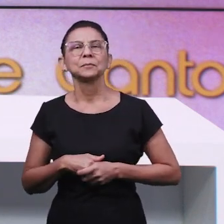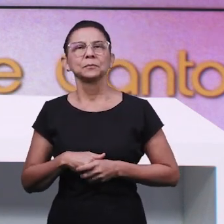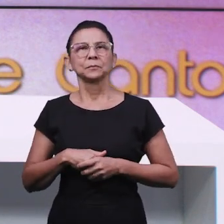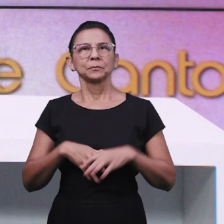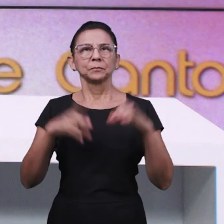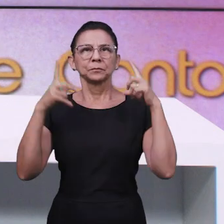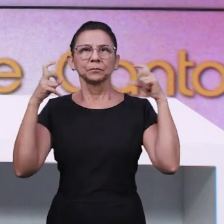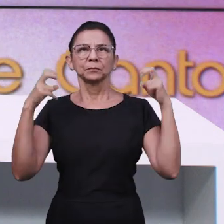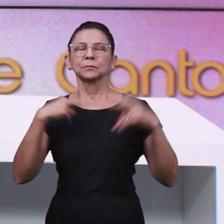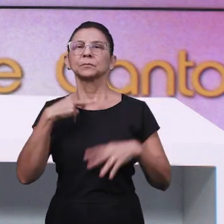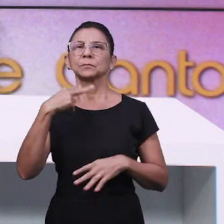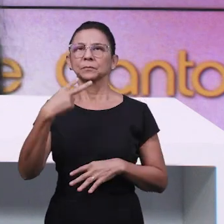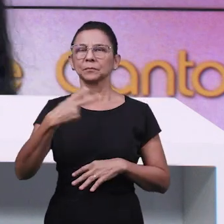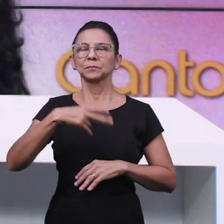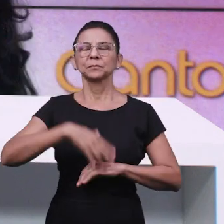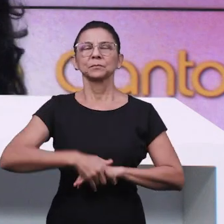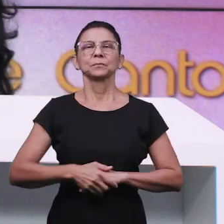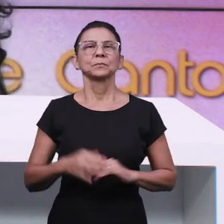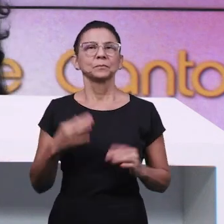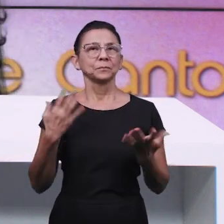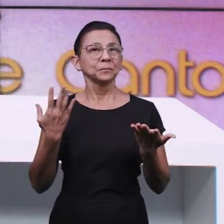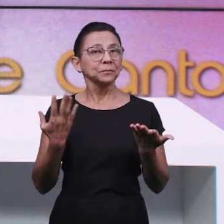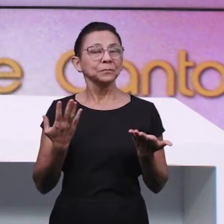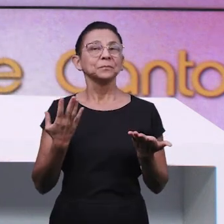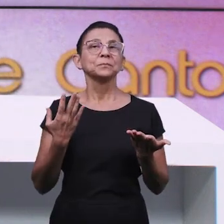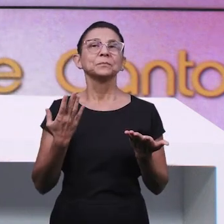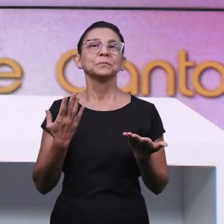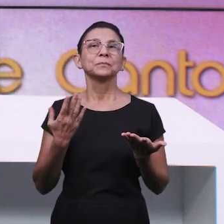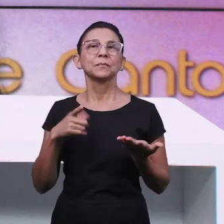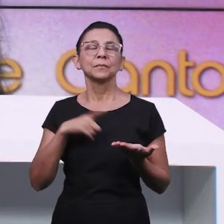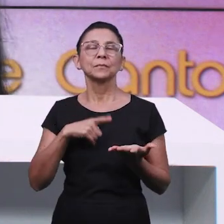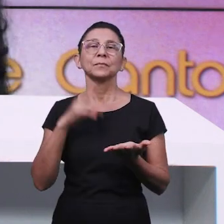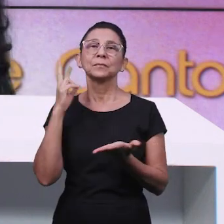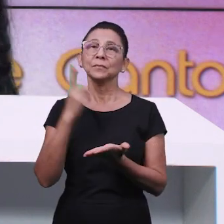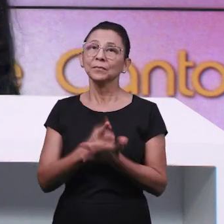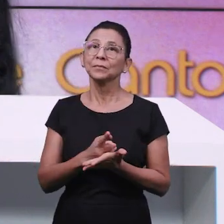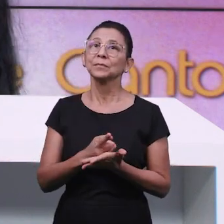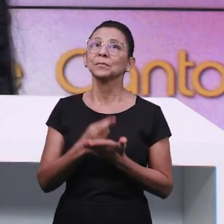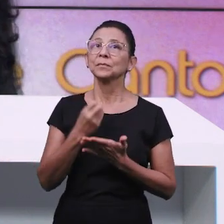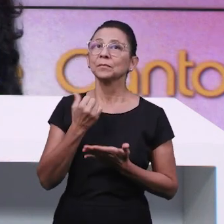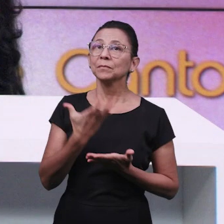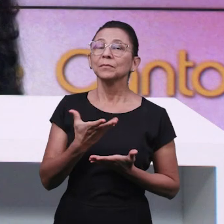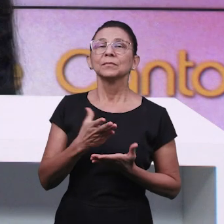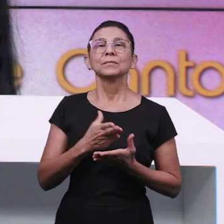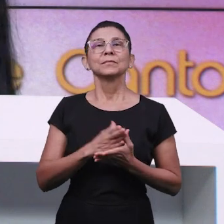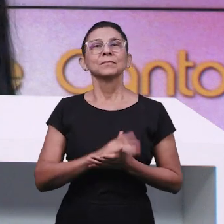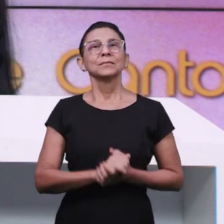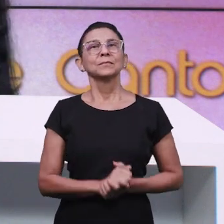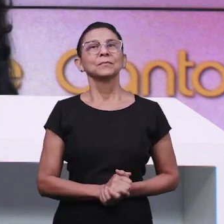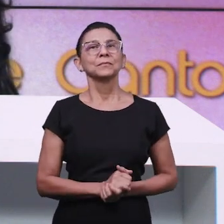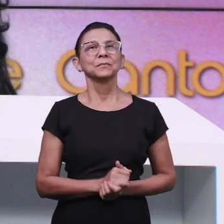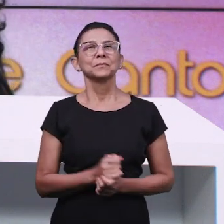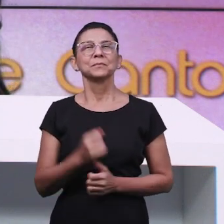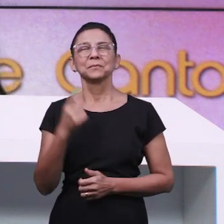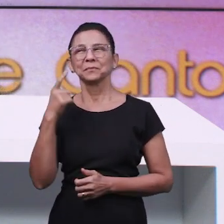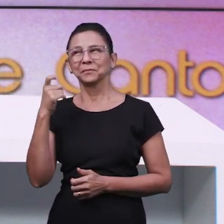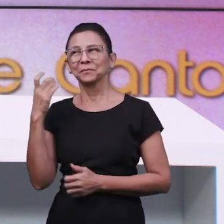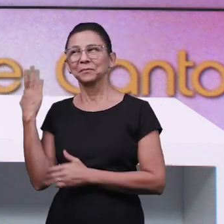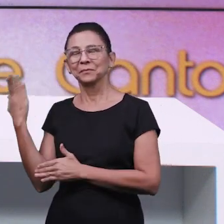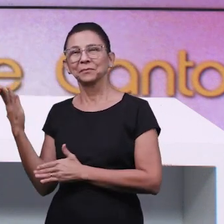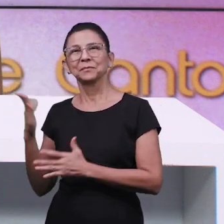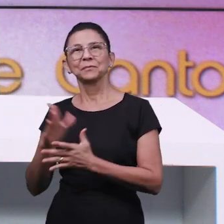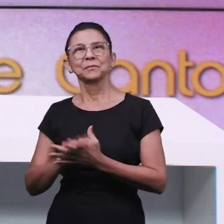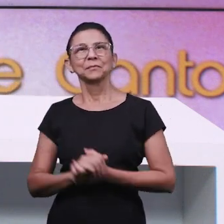nossa voz seja gerado. Então, isso aqui exemplifica esse termo